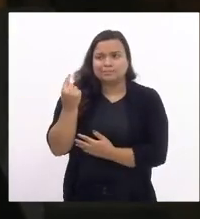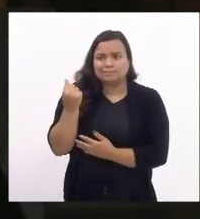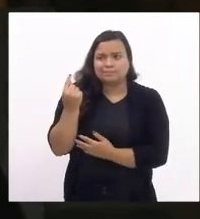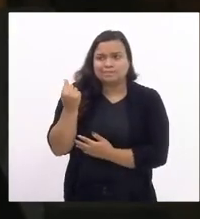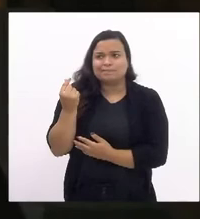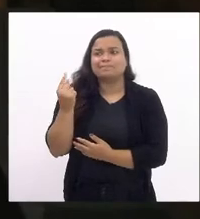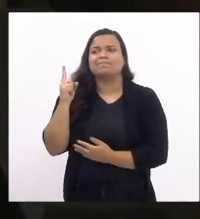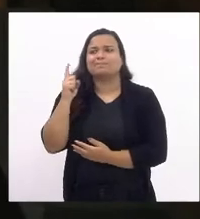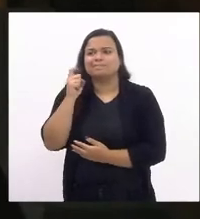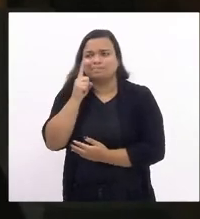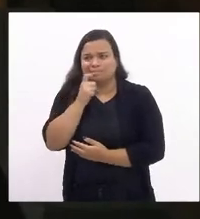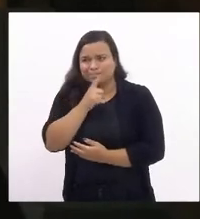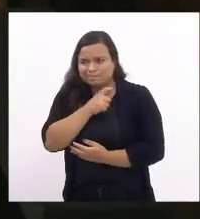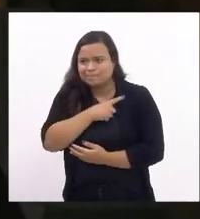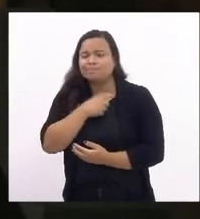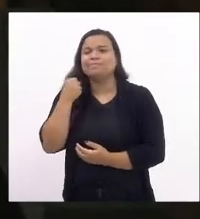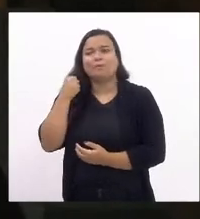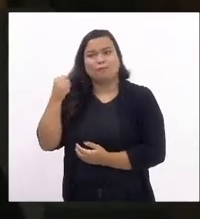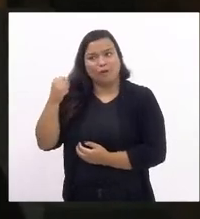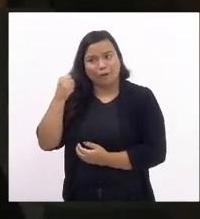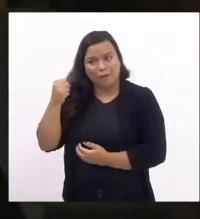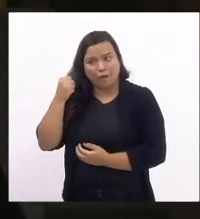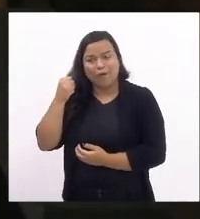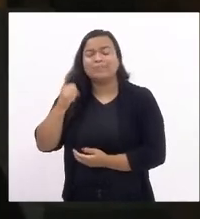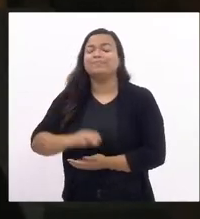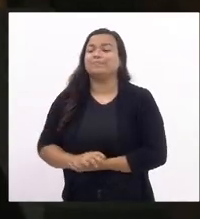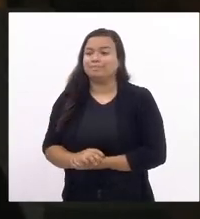financeiros brutais,